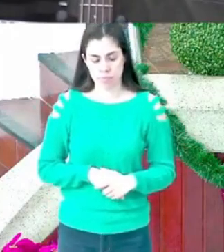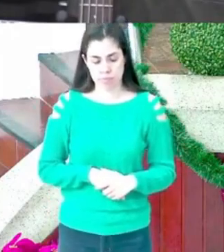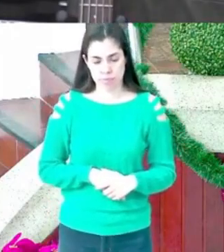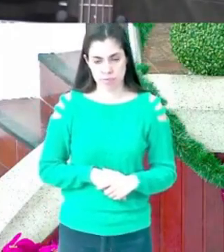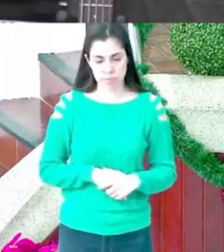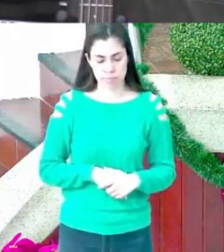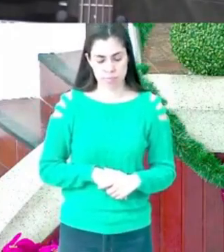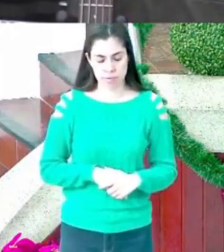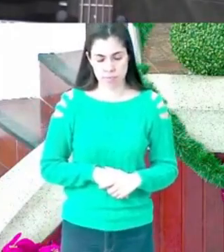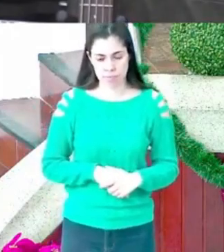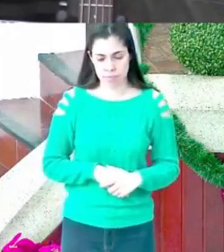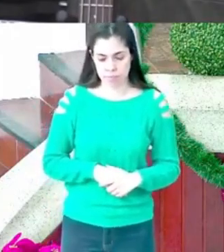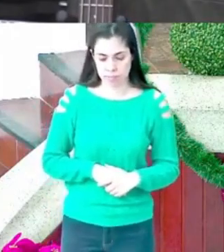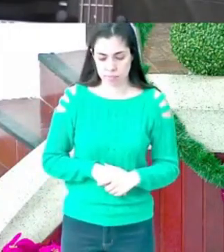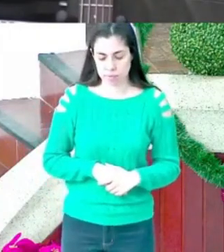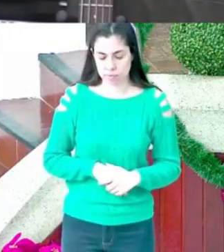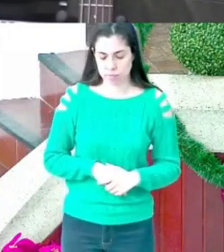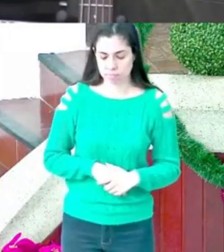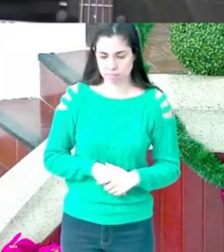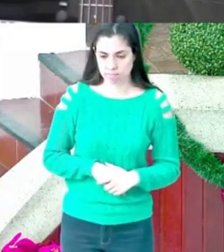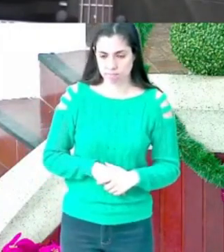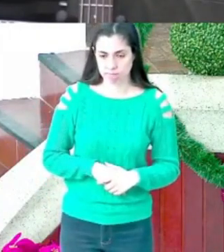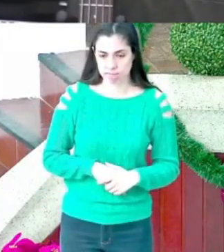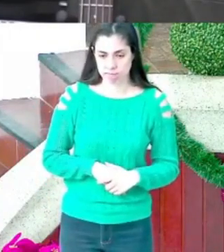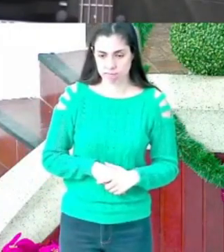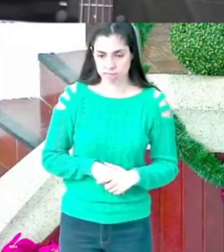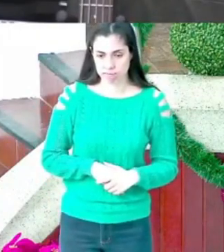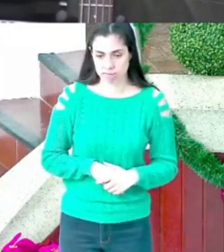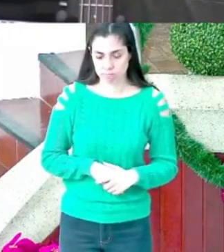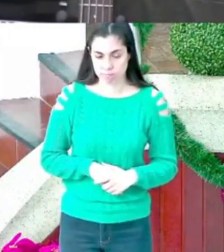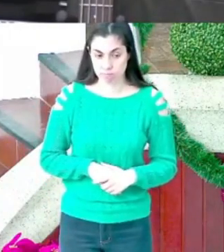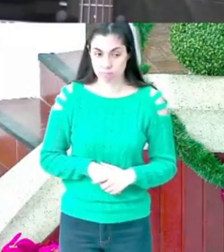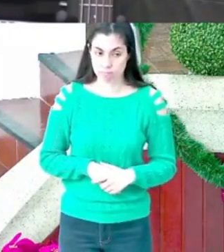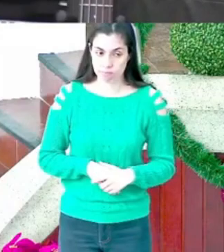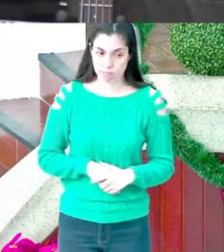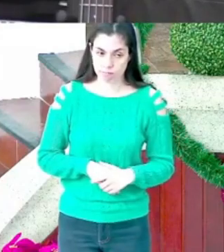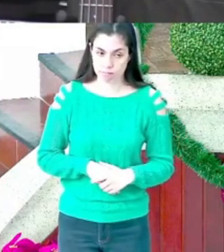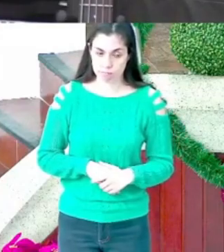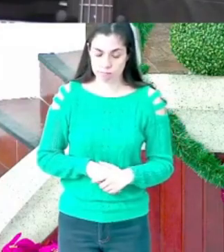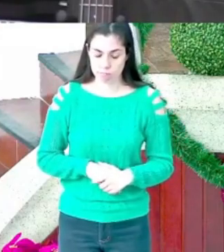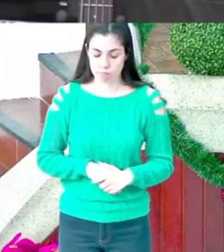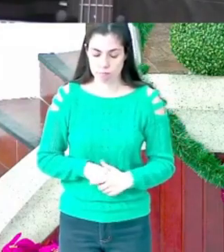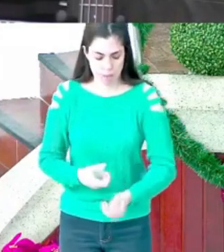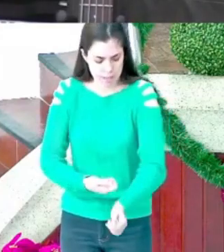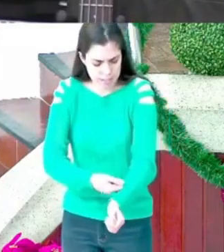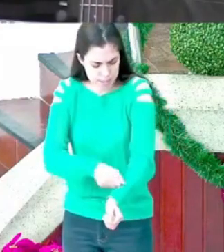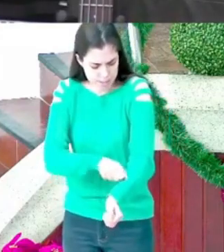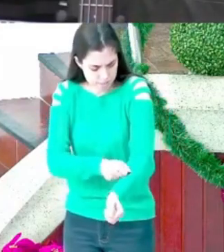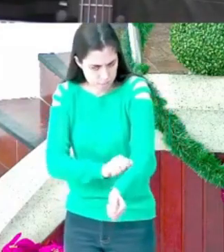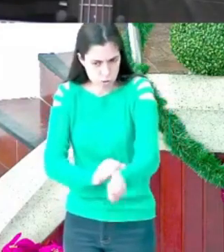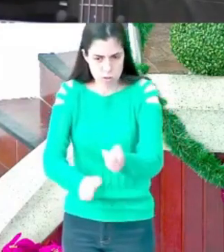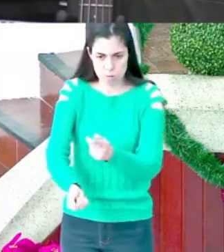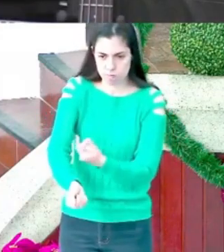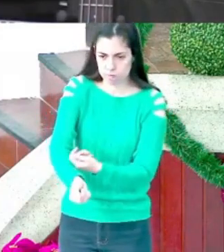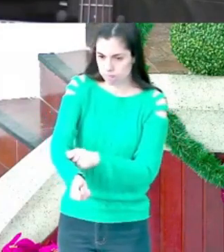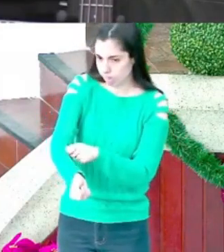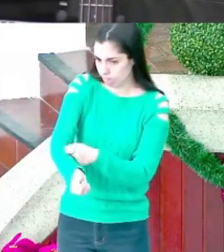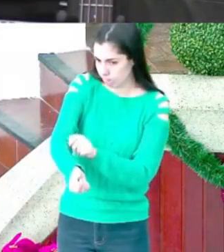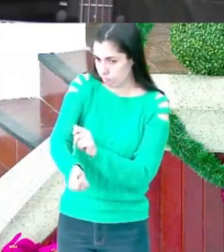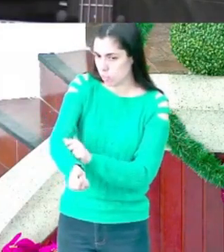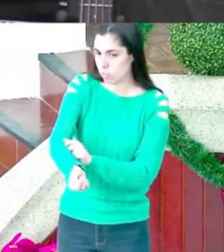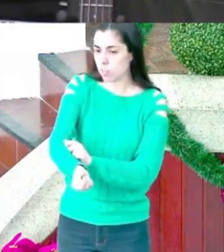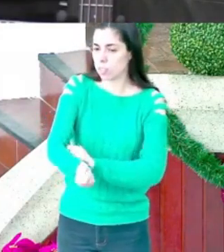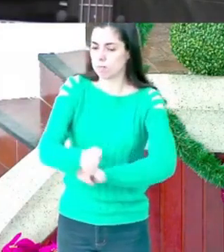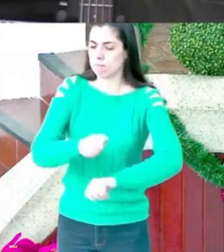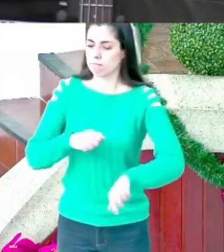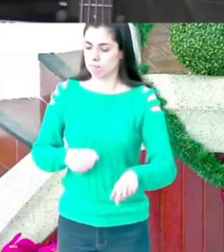seus discípulos devem buscar se sacrificar, se esforçar. Devem buscar